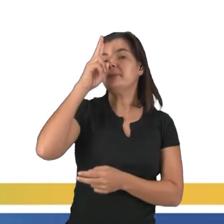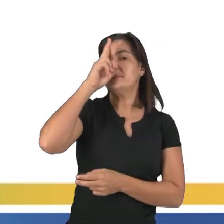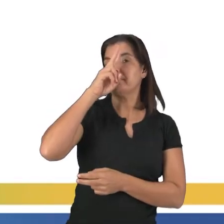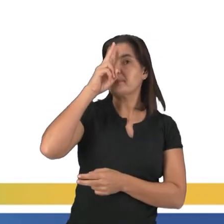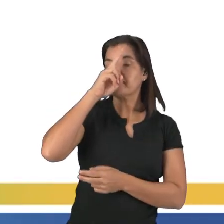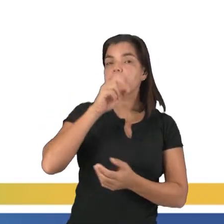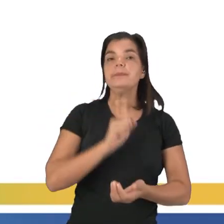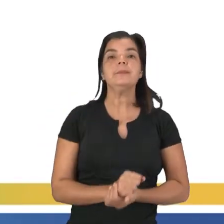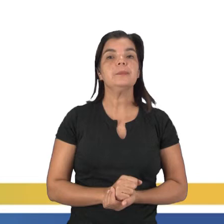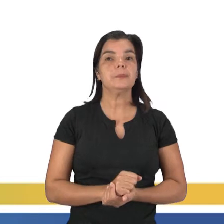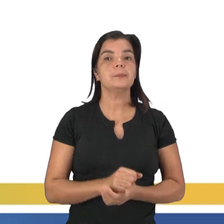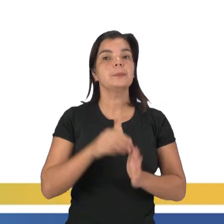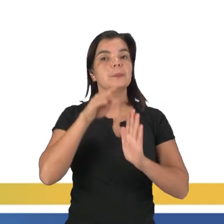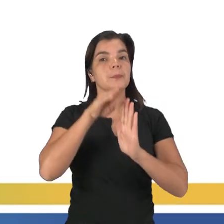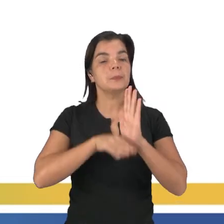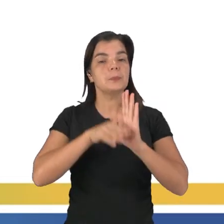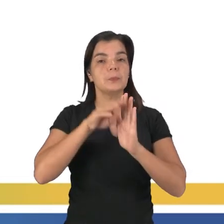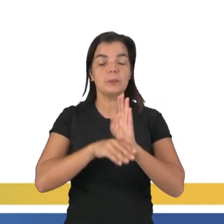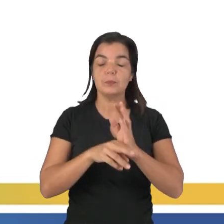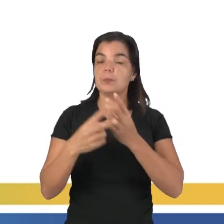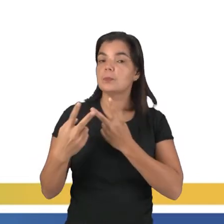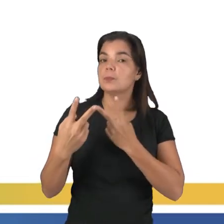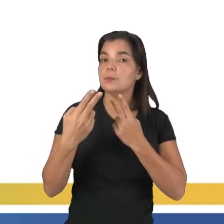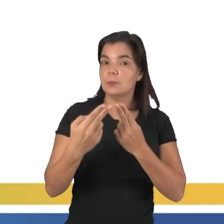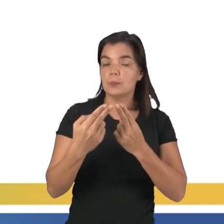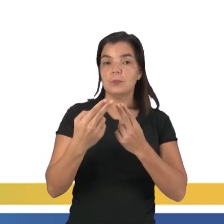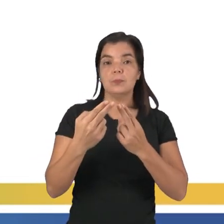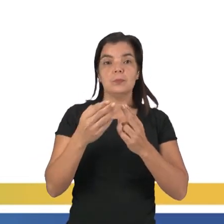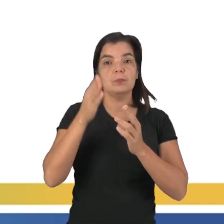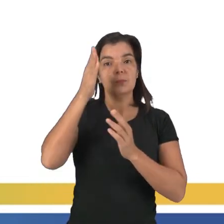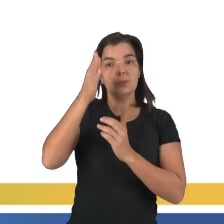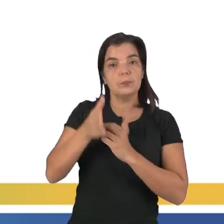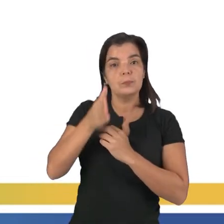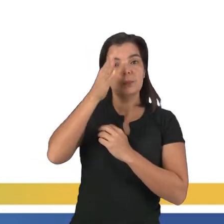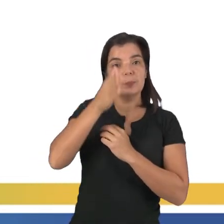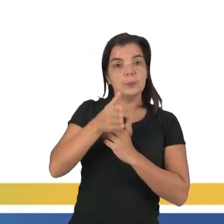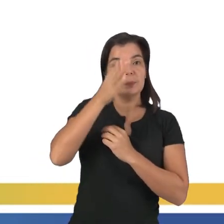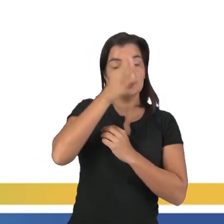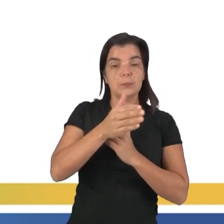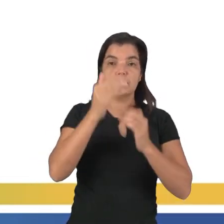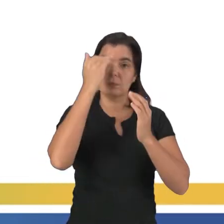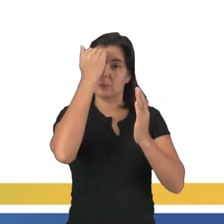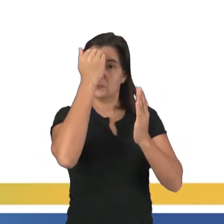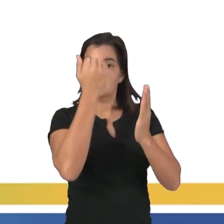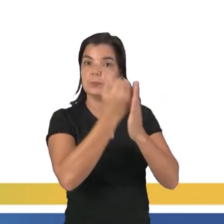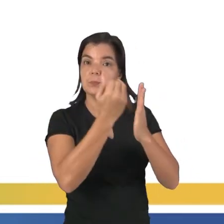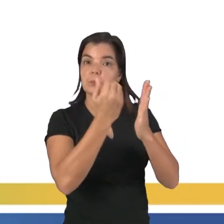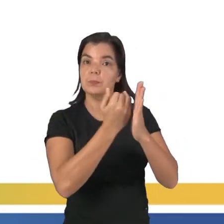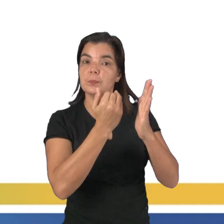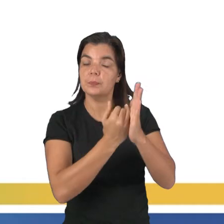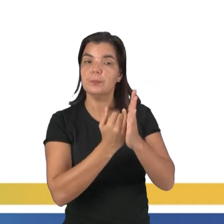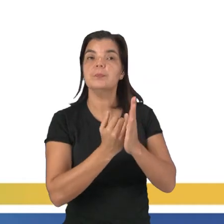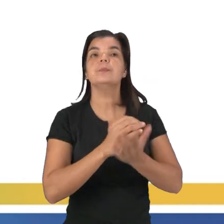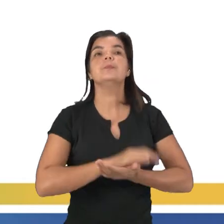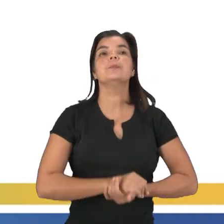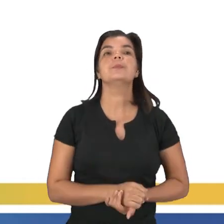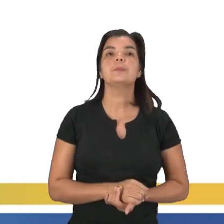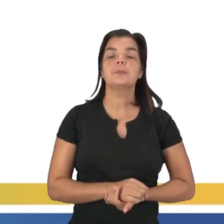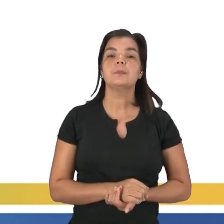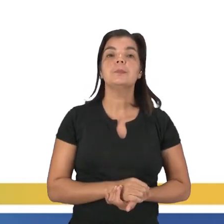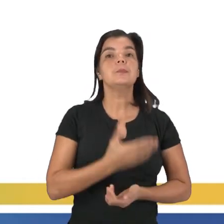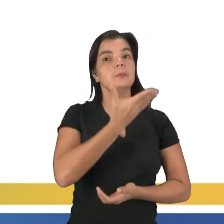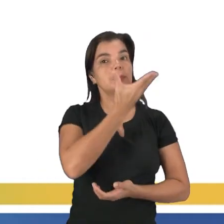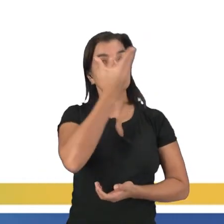lembrar que nessa operação vamos subtrair parte inteira com parte inteira, décimos com décimos, centésimos com centésimos e assim